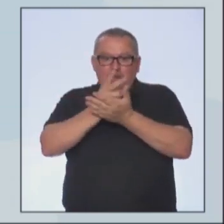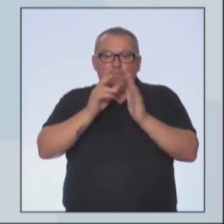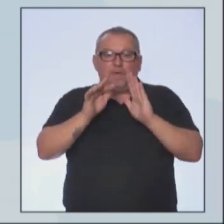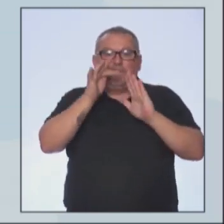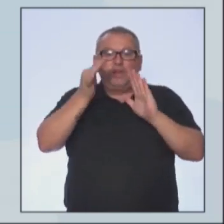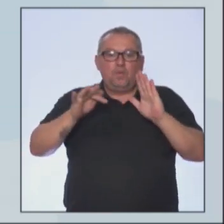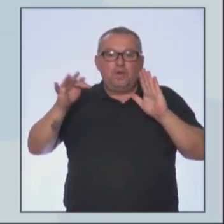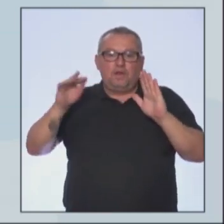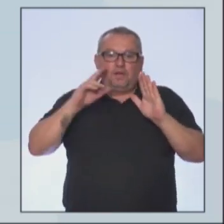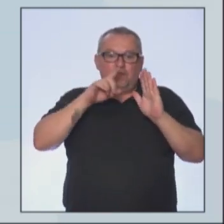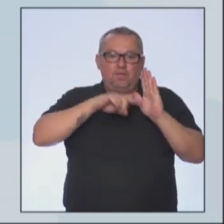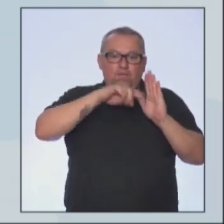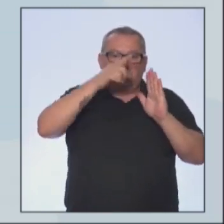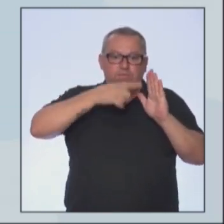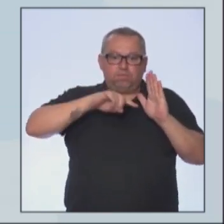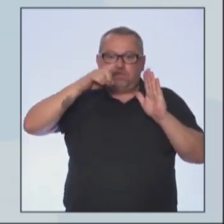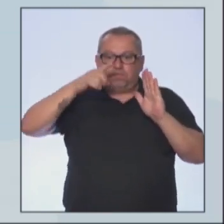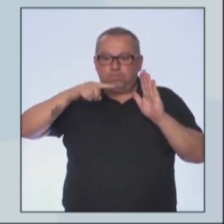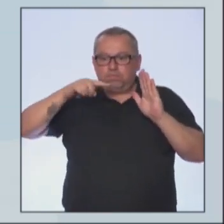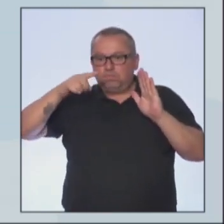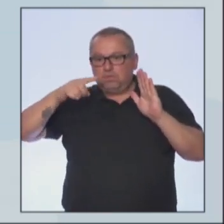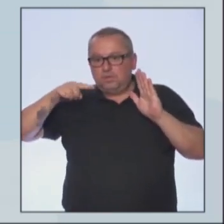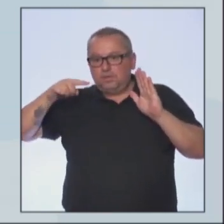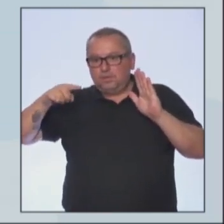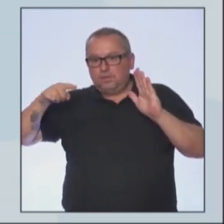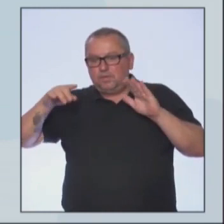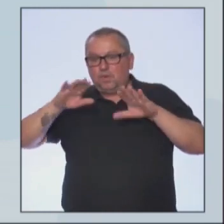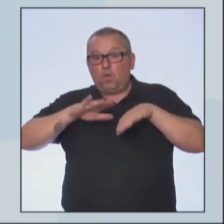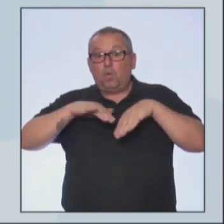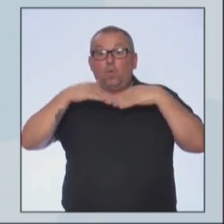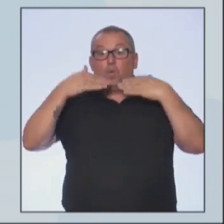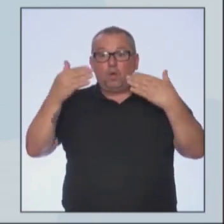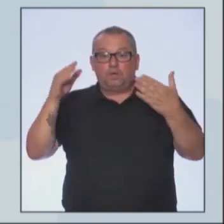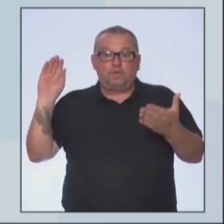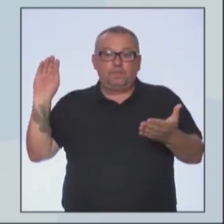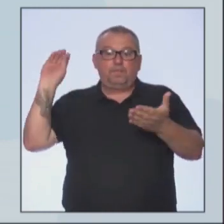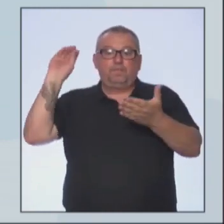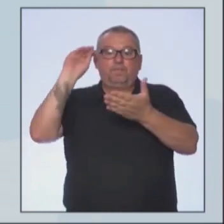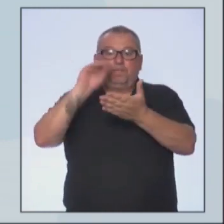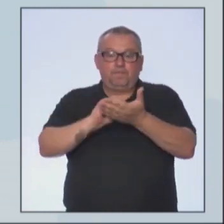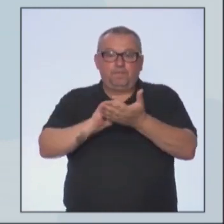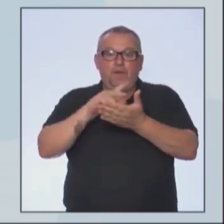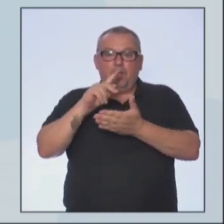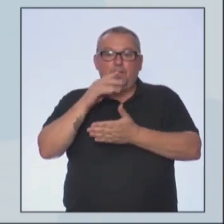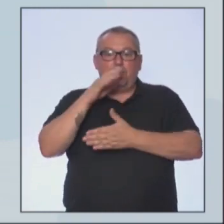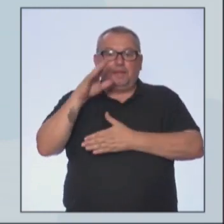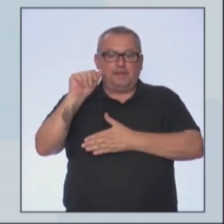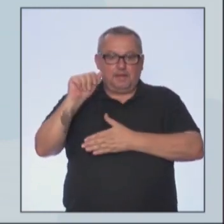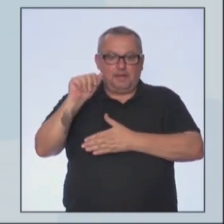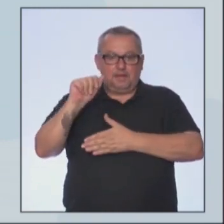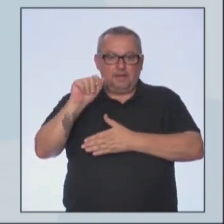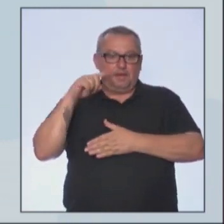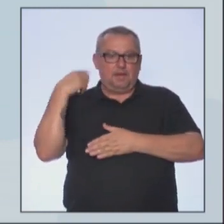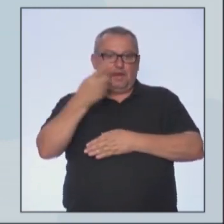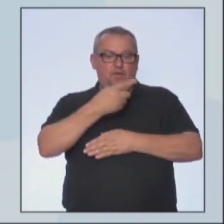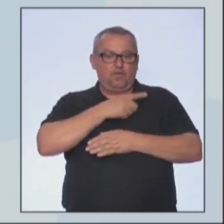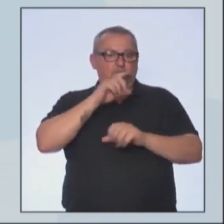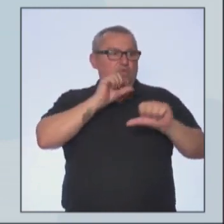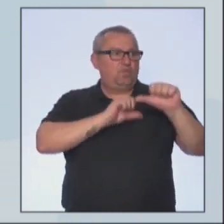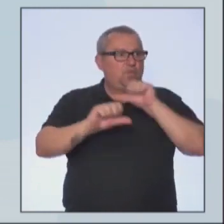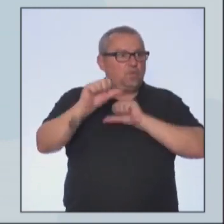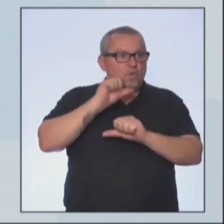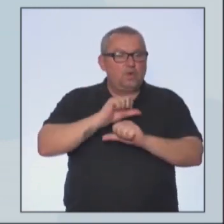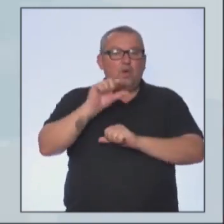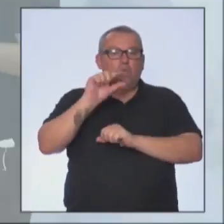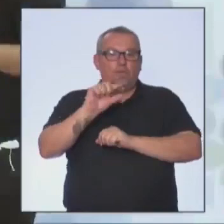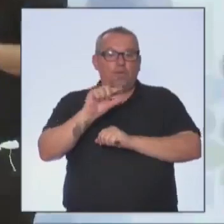frequência. Só que o que acontece? Quando a gente adiciona aquela pecinha, a gente muda um